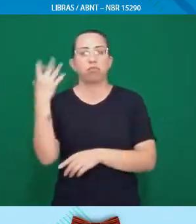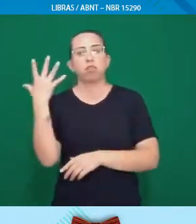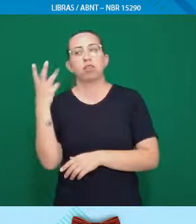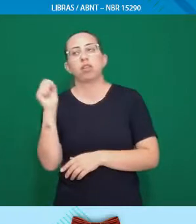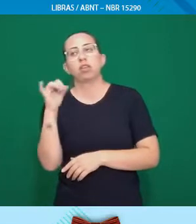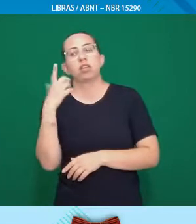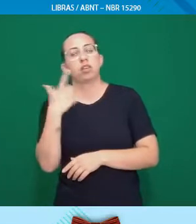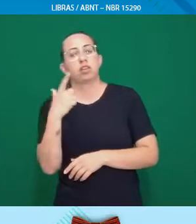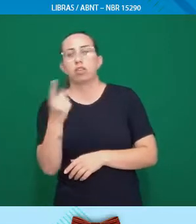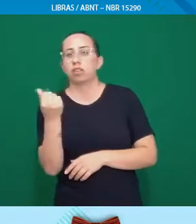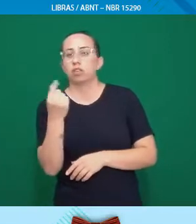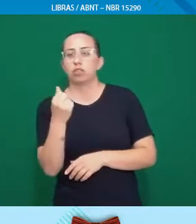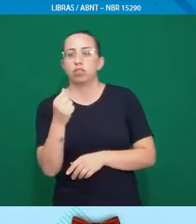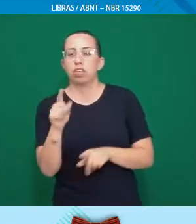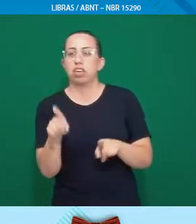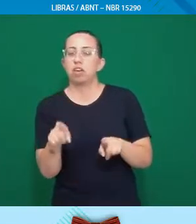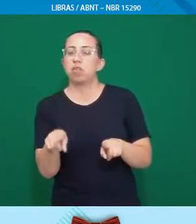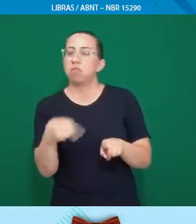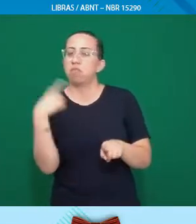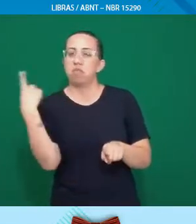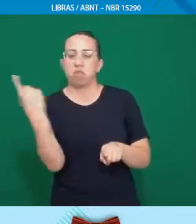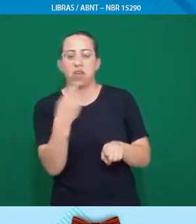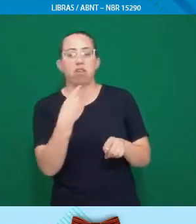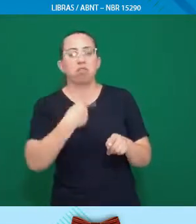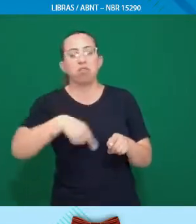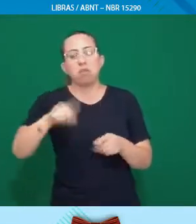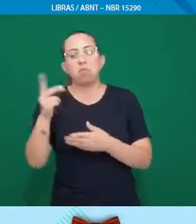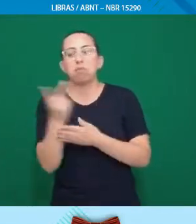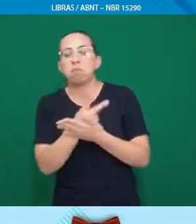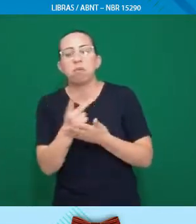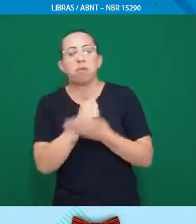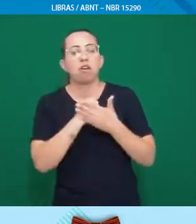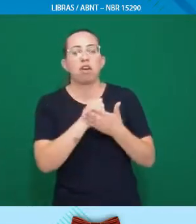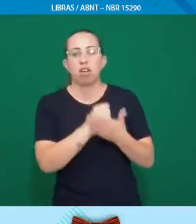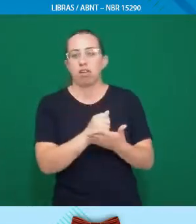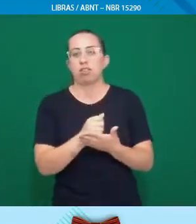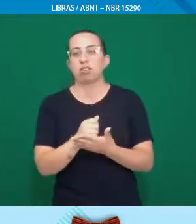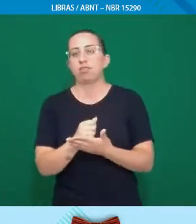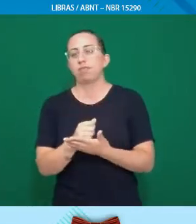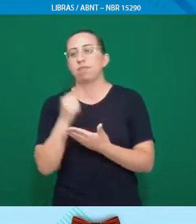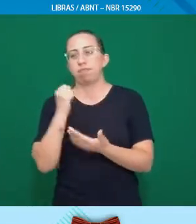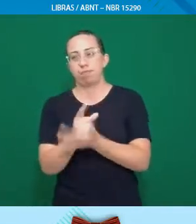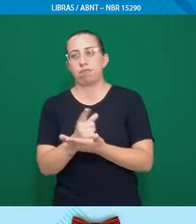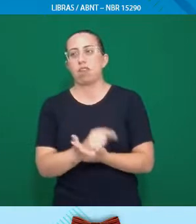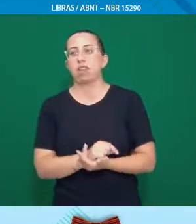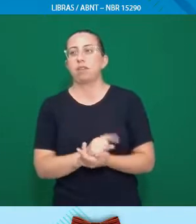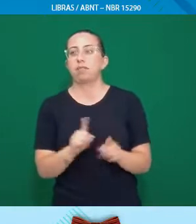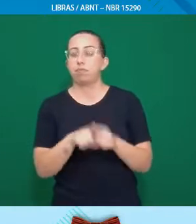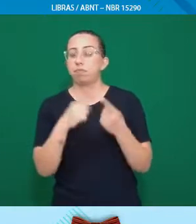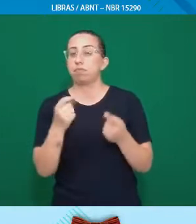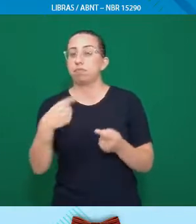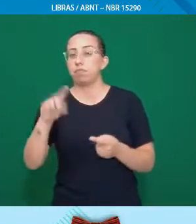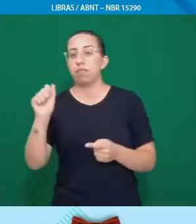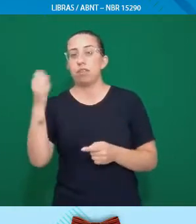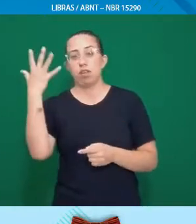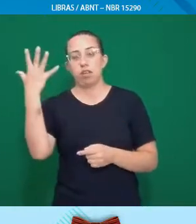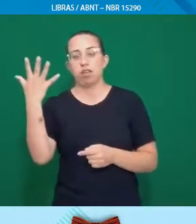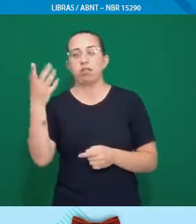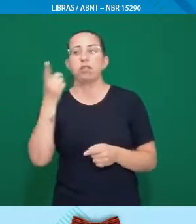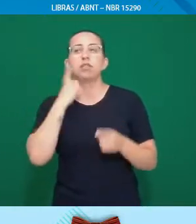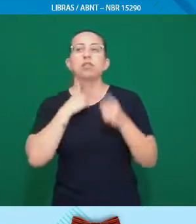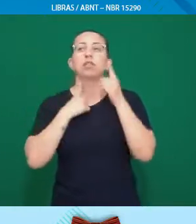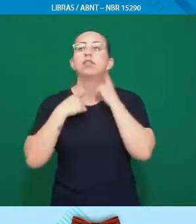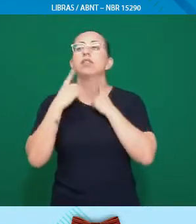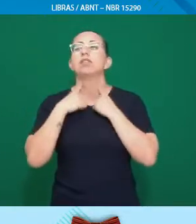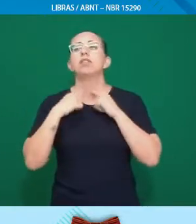não temos o mesmo recurso nós vamos buscar quem nos ajude mas vai acontecer e eu desejo